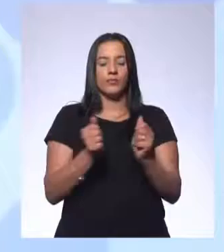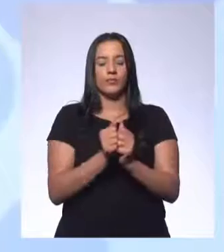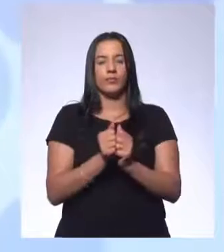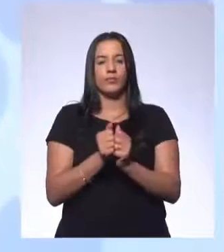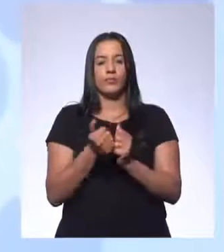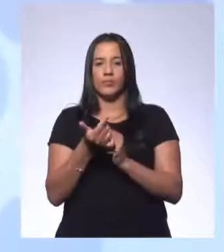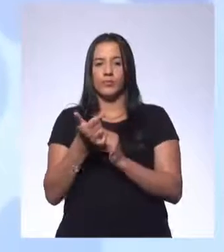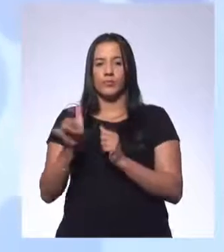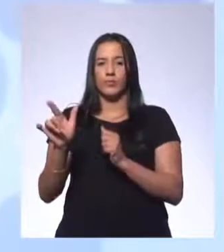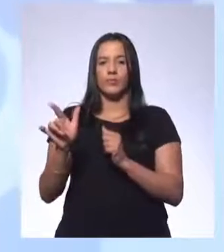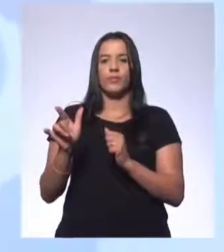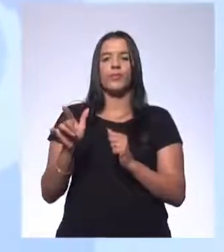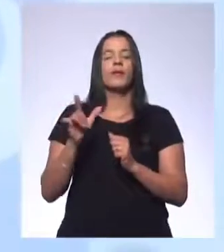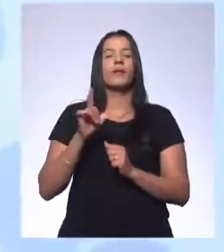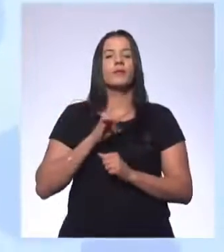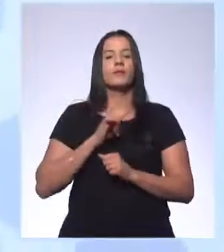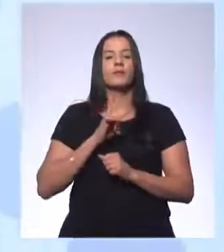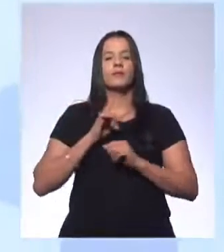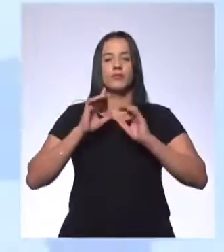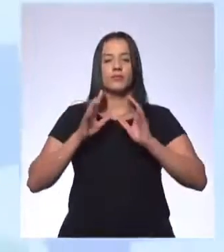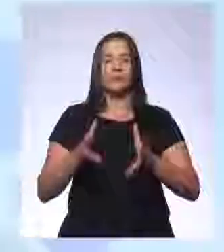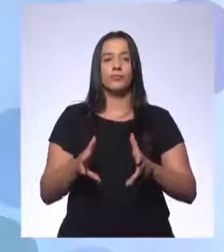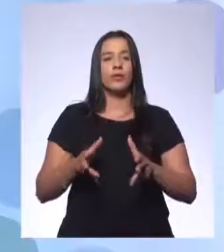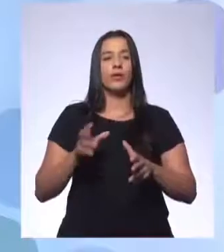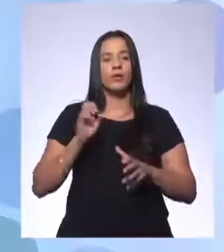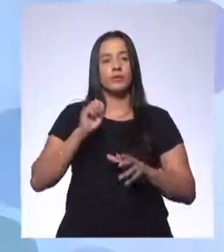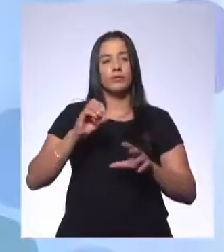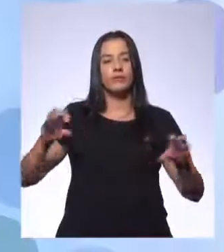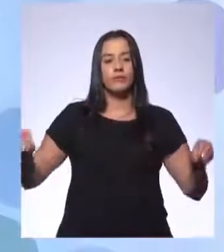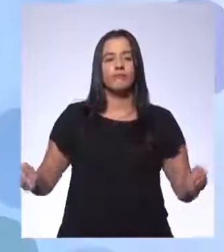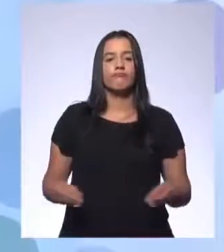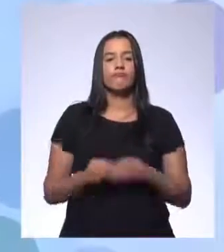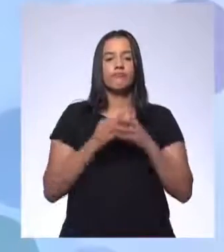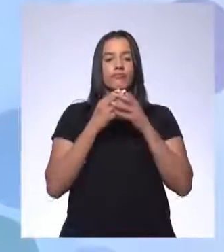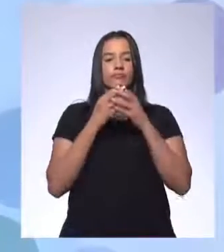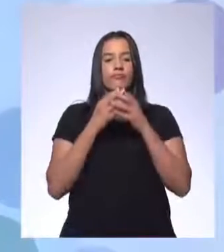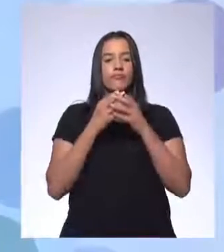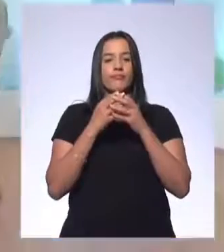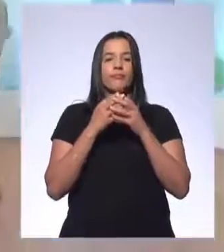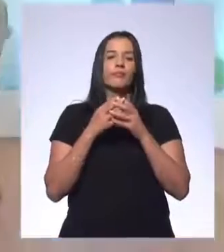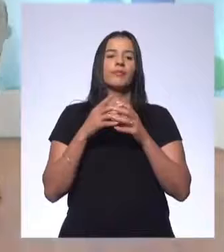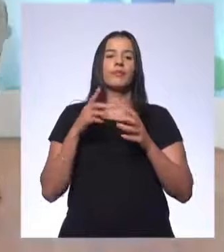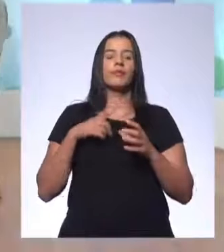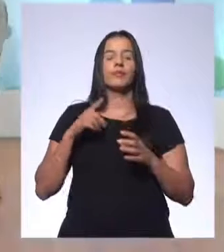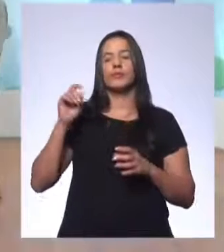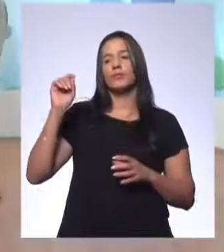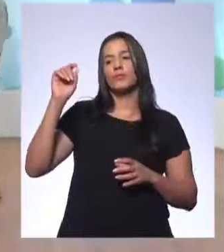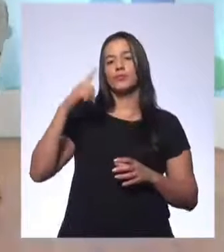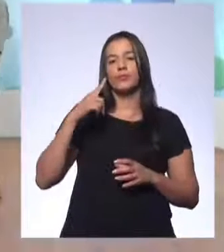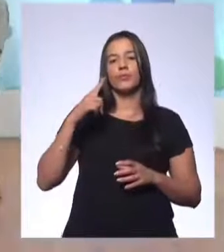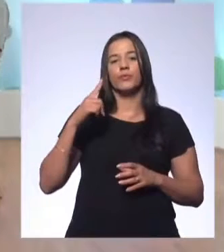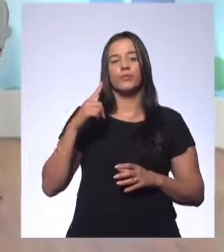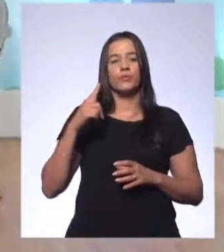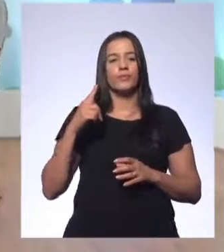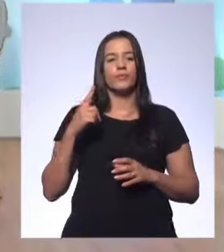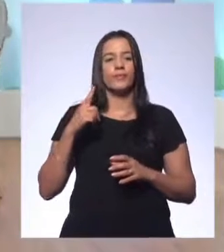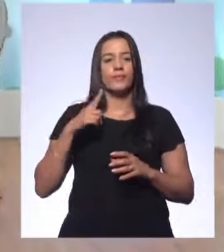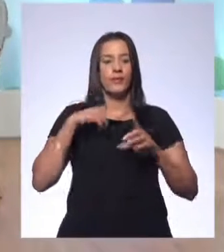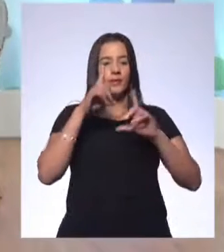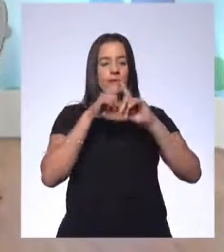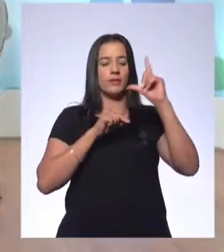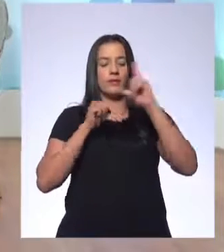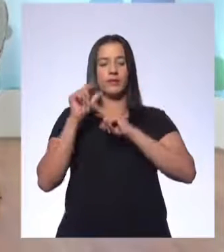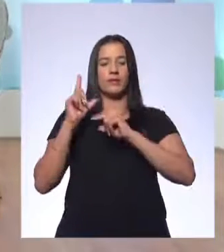outro, aí você já tem. Se você fundir um no outro, você já vai ter o hélio. O Sol, na verdade, as